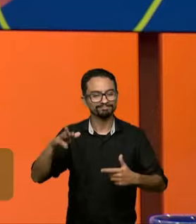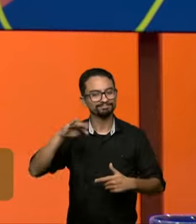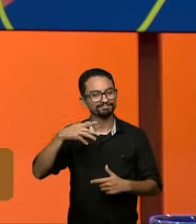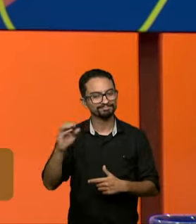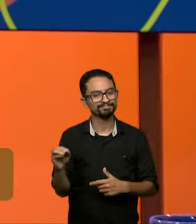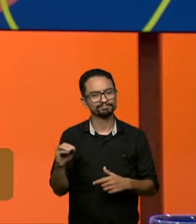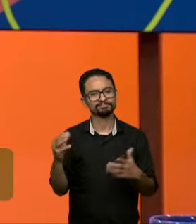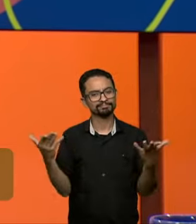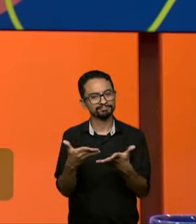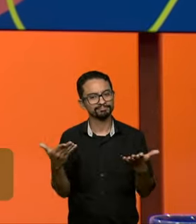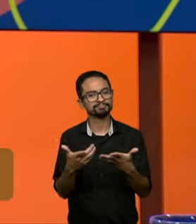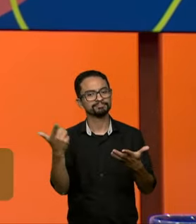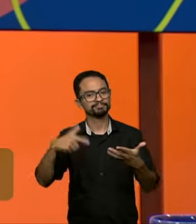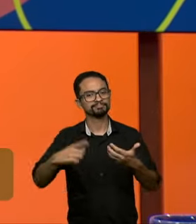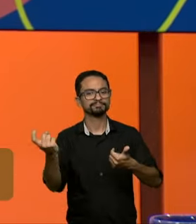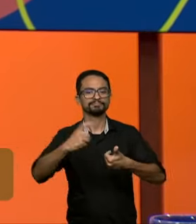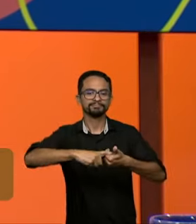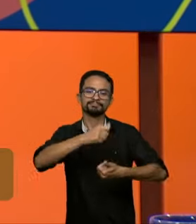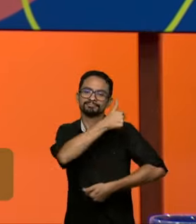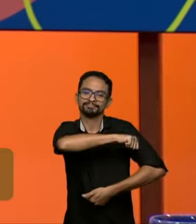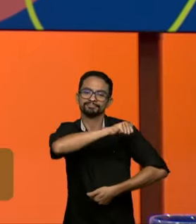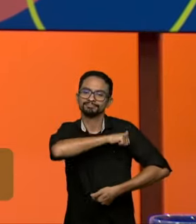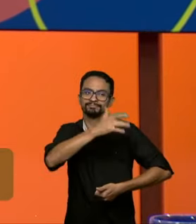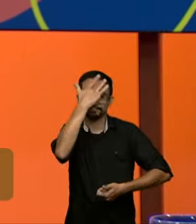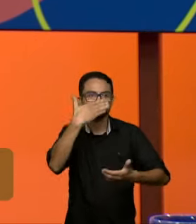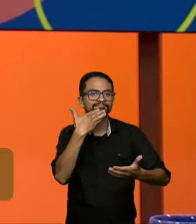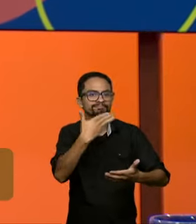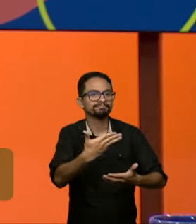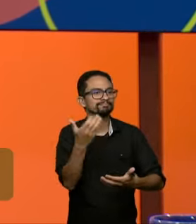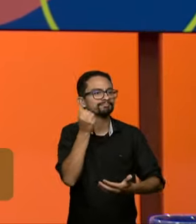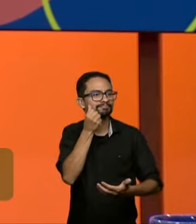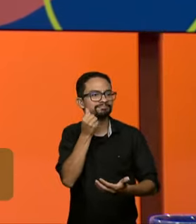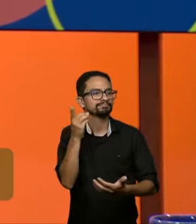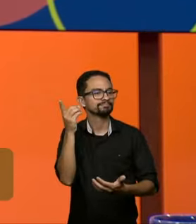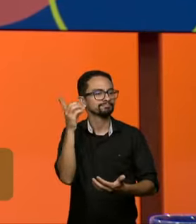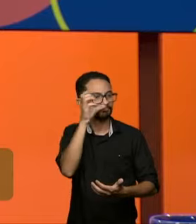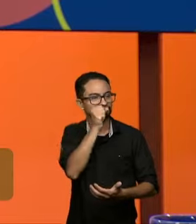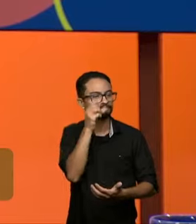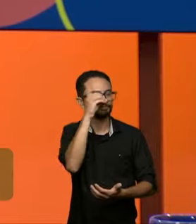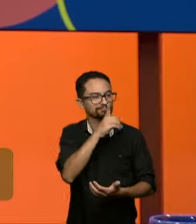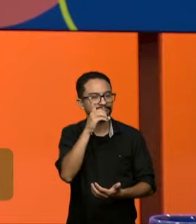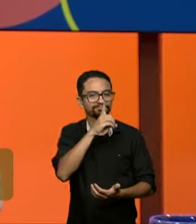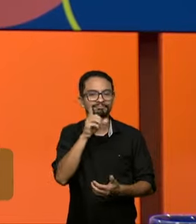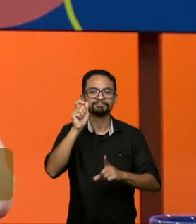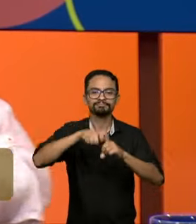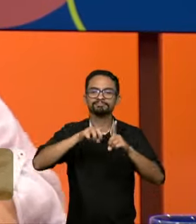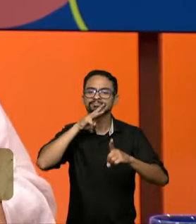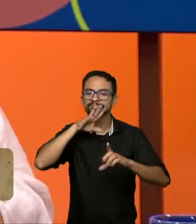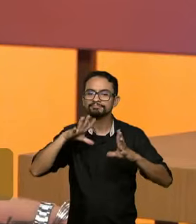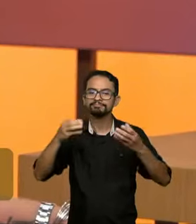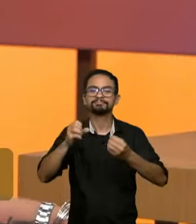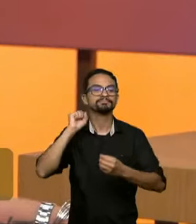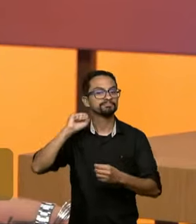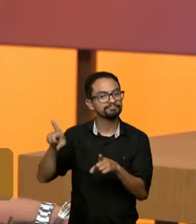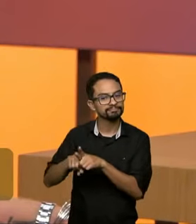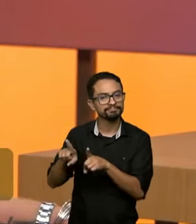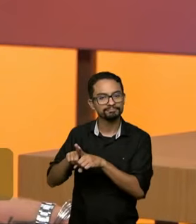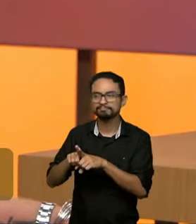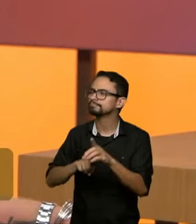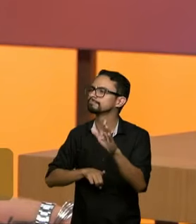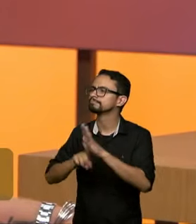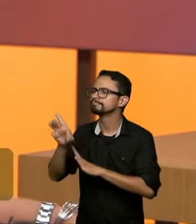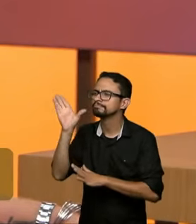E agora a gente vai voltar para o Rio de Janeiro a pedidos, sexta, domingo, todo mês de março e de abril. E vem cá, dá para levar